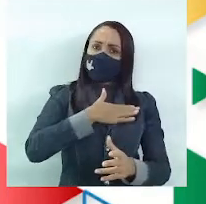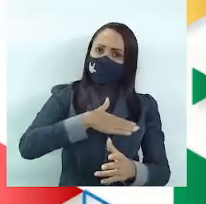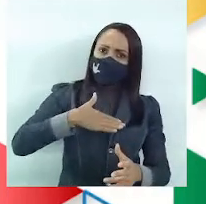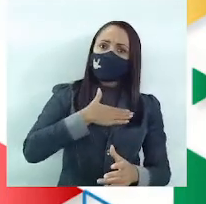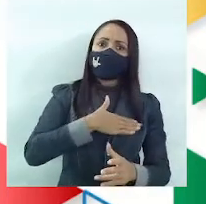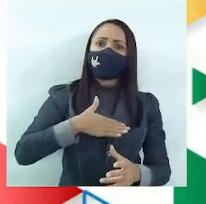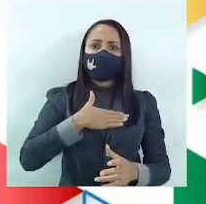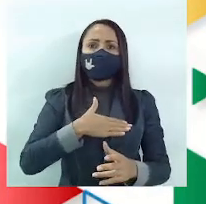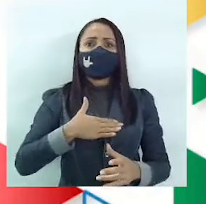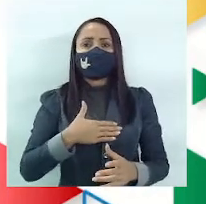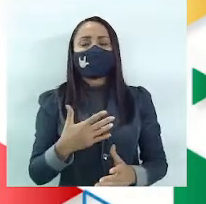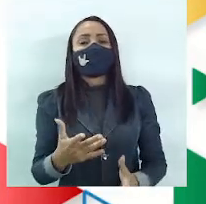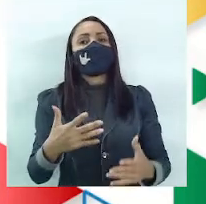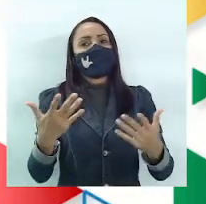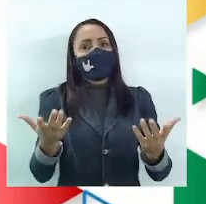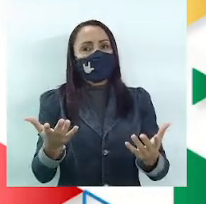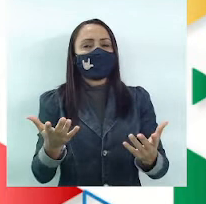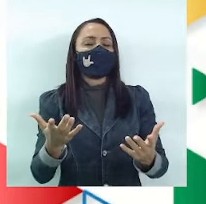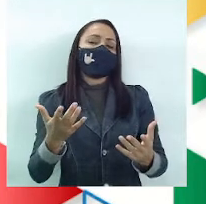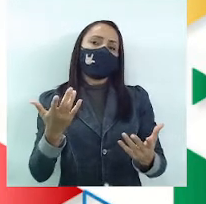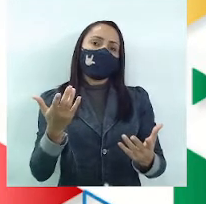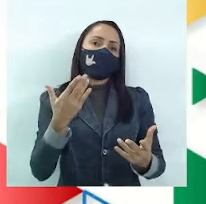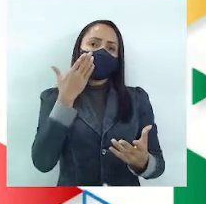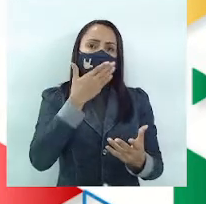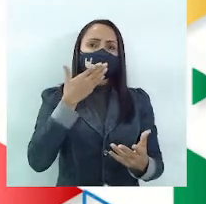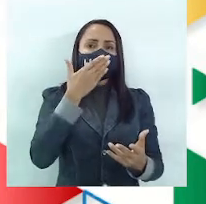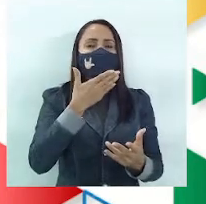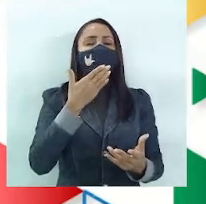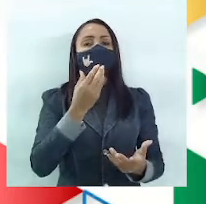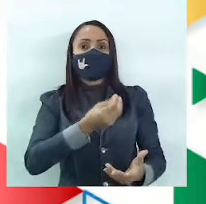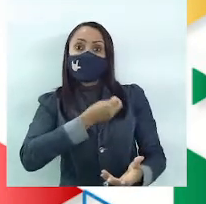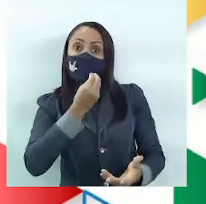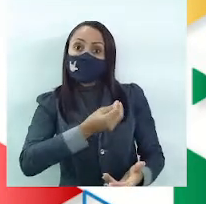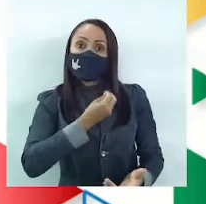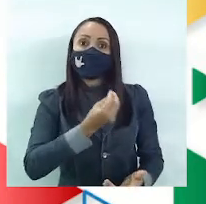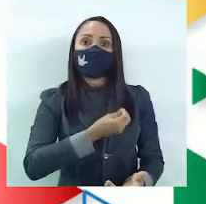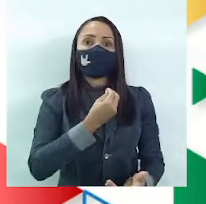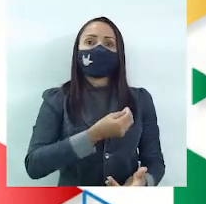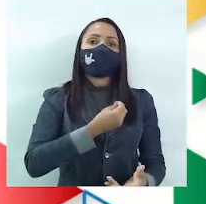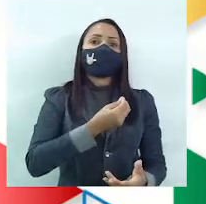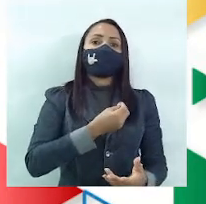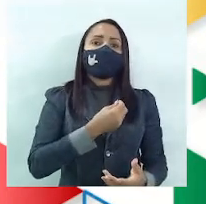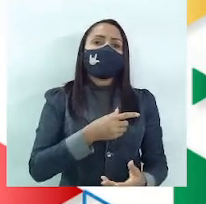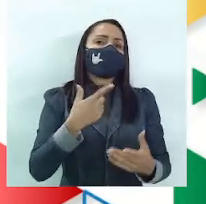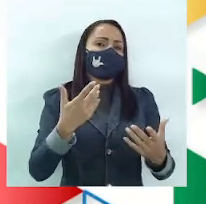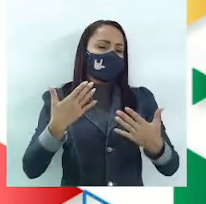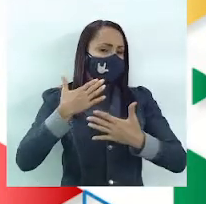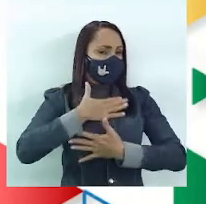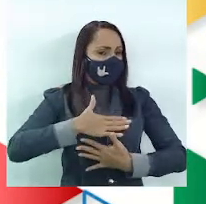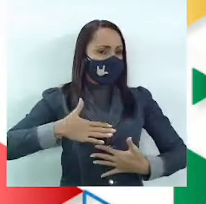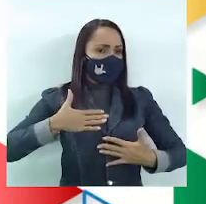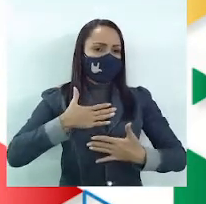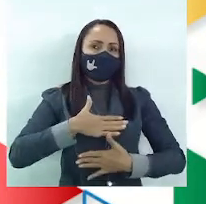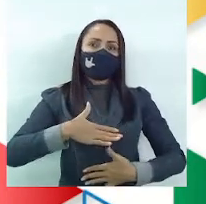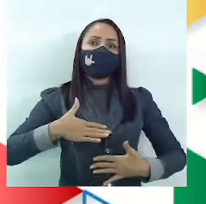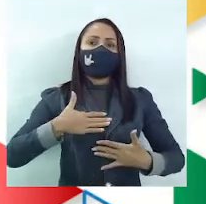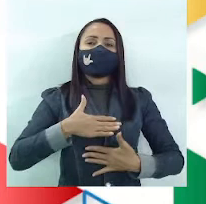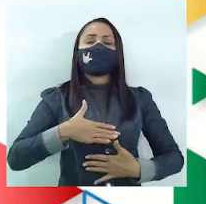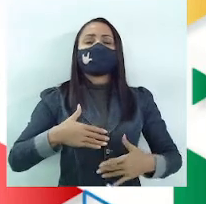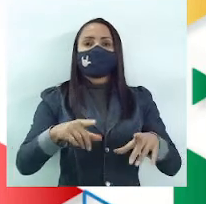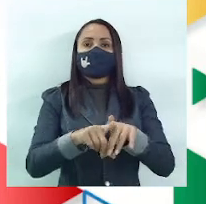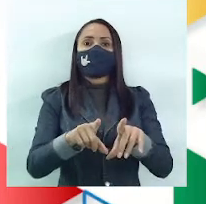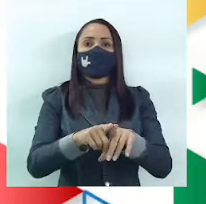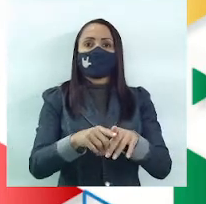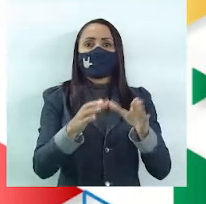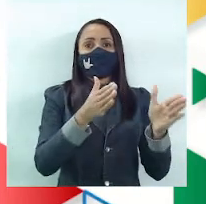ele adoça, além de adoçar a vida, o doce também ele traz conforto, traz alegria, né? Traz principalmente nesses